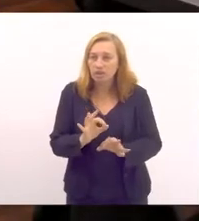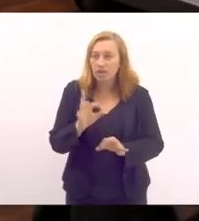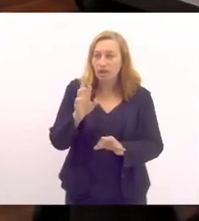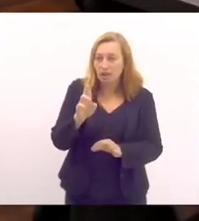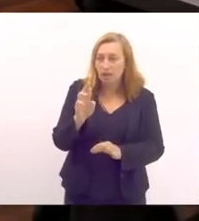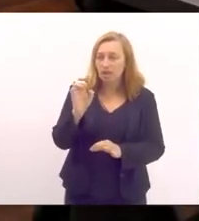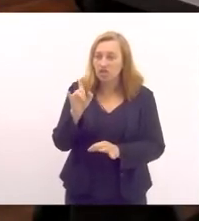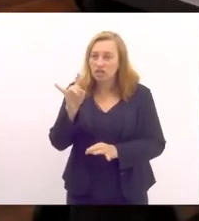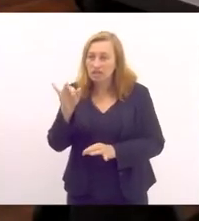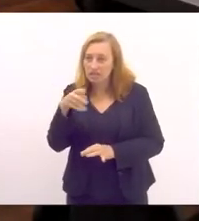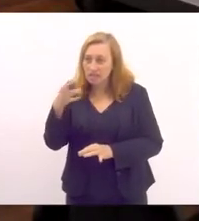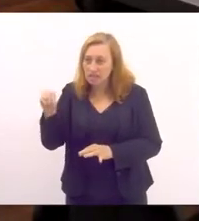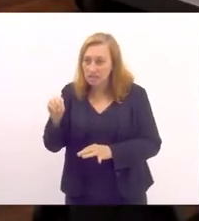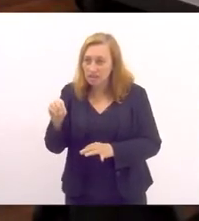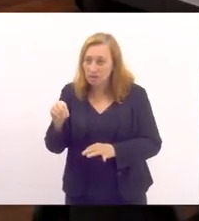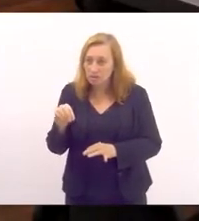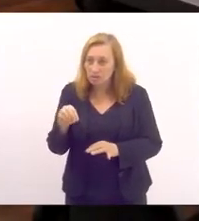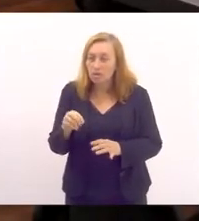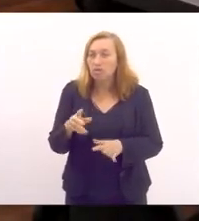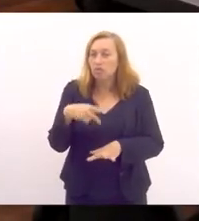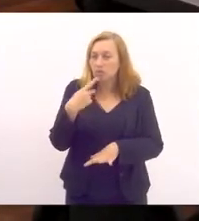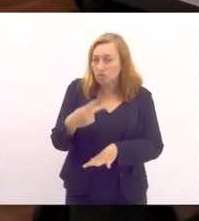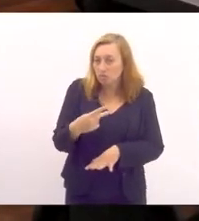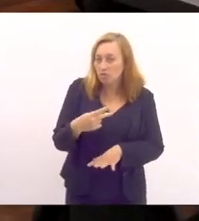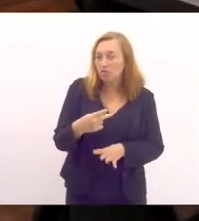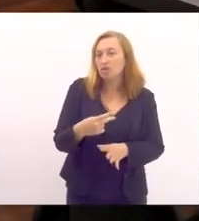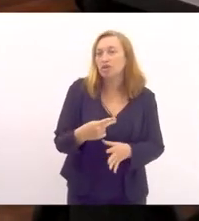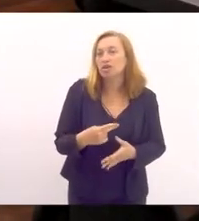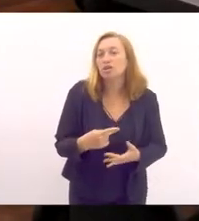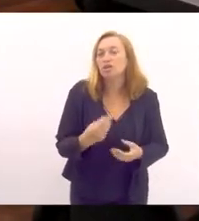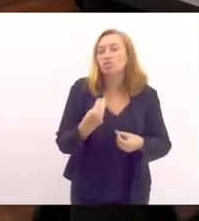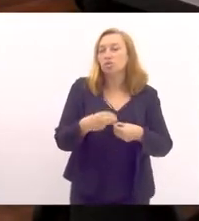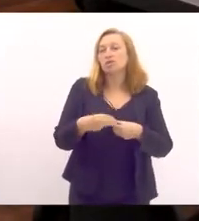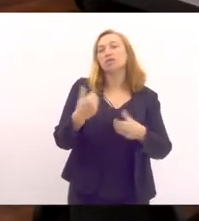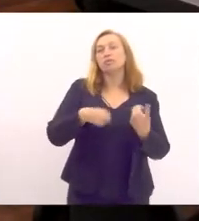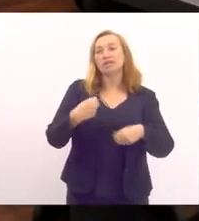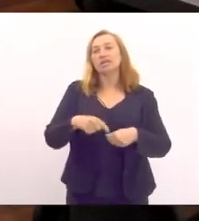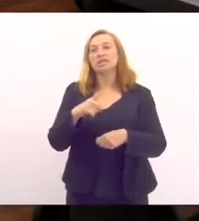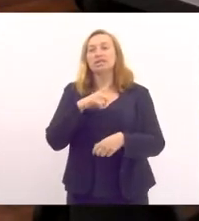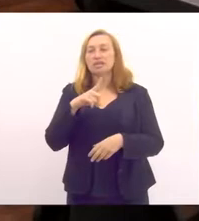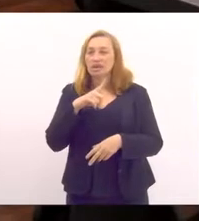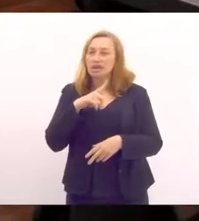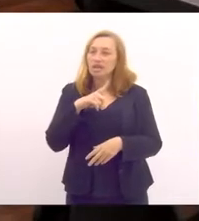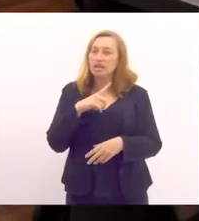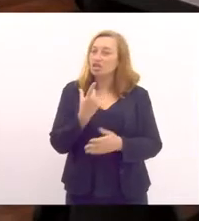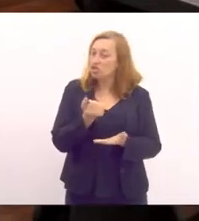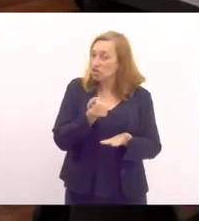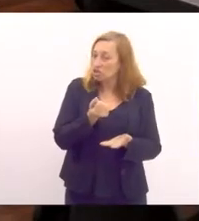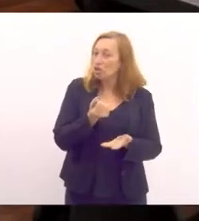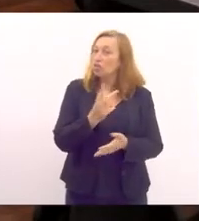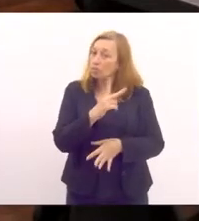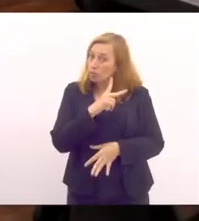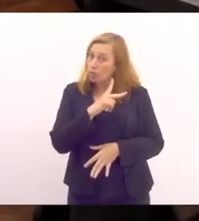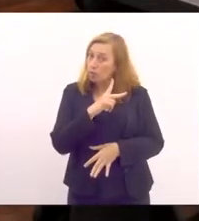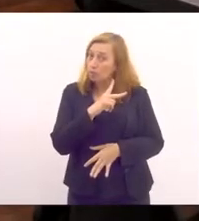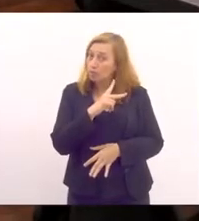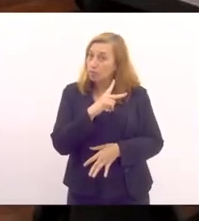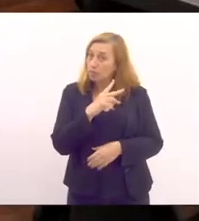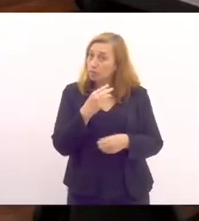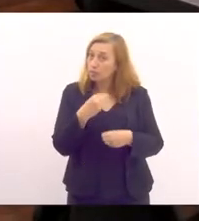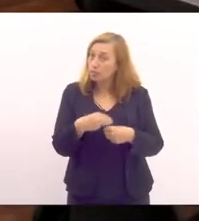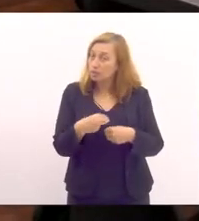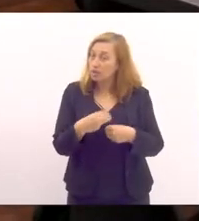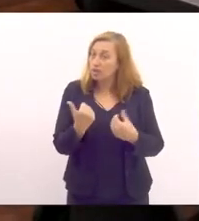turismo nacional, e é quando ele fala que os municípios precisam ter orçamento próprio, dotação orçamentária própria, a